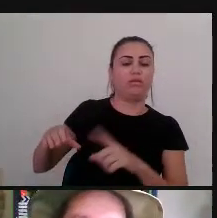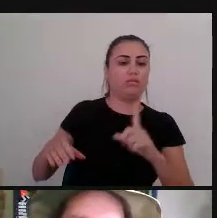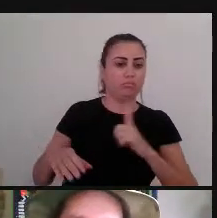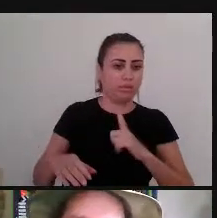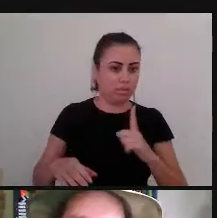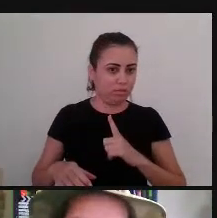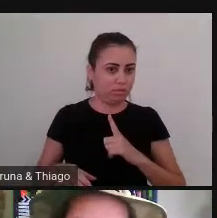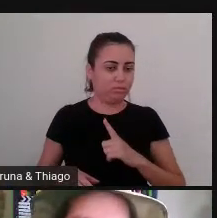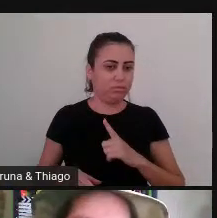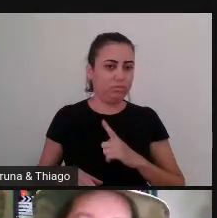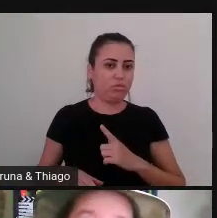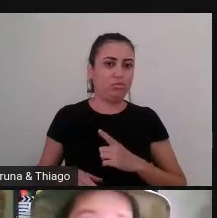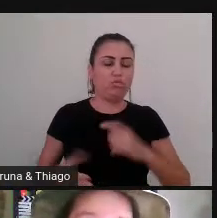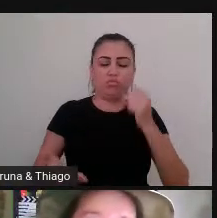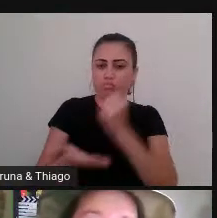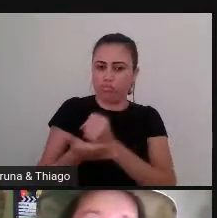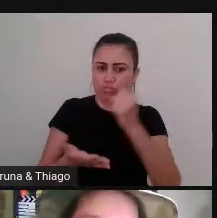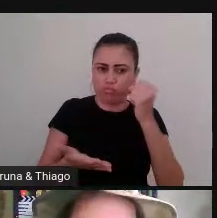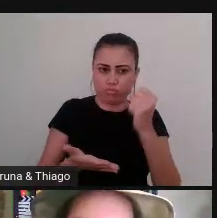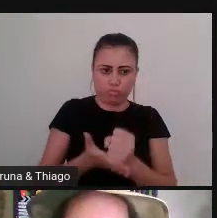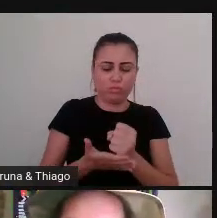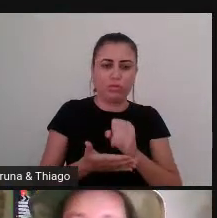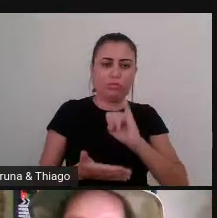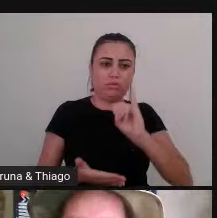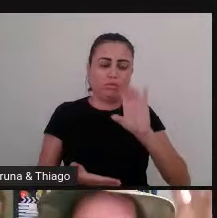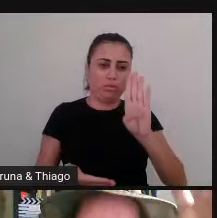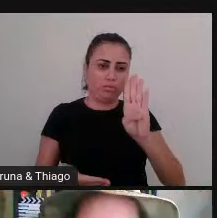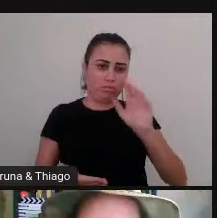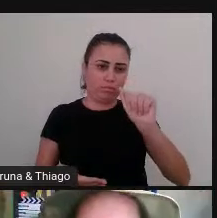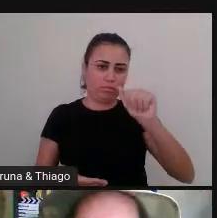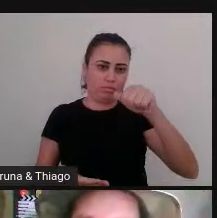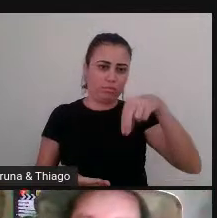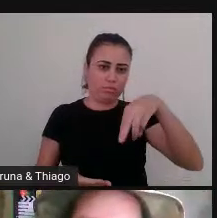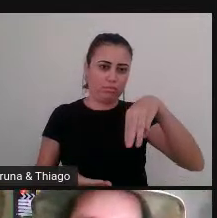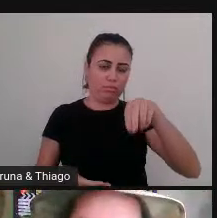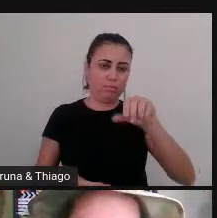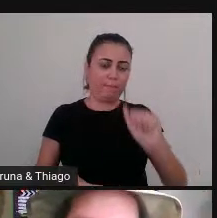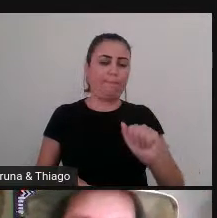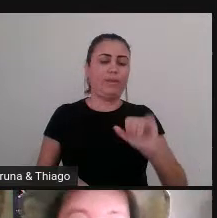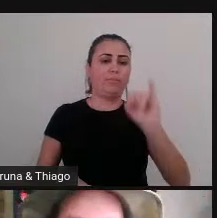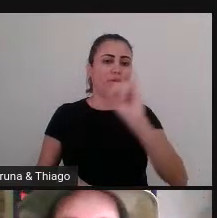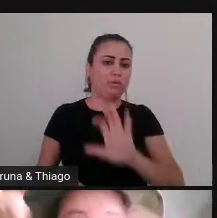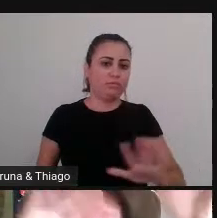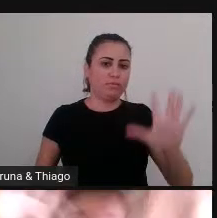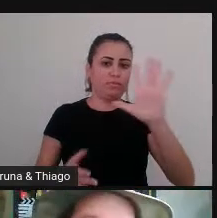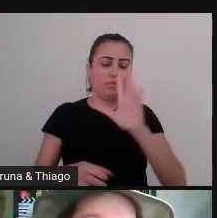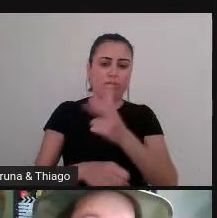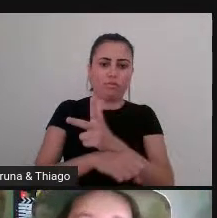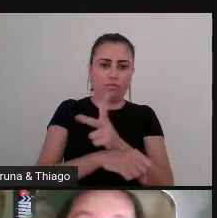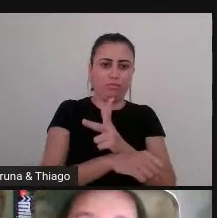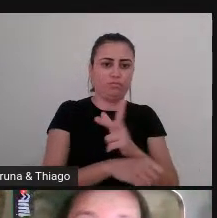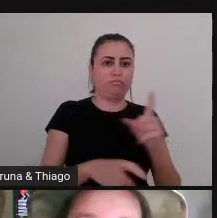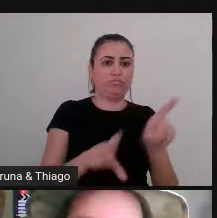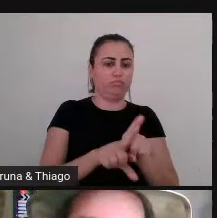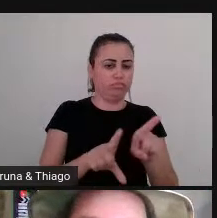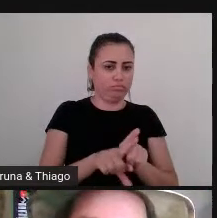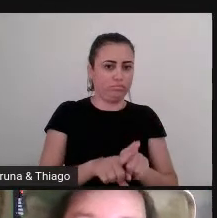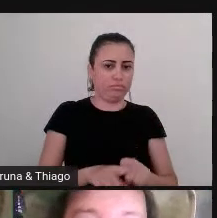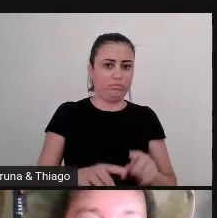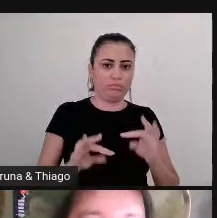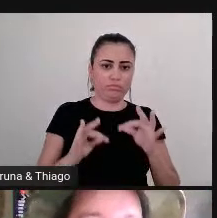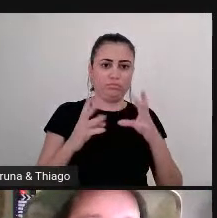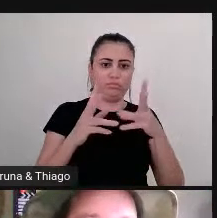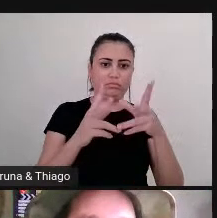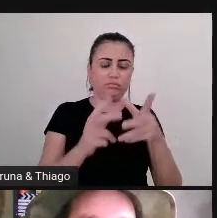científico, para identificar, às vezes eu solto o animal, às vezes eu levo para coleção. Tá? Então, eu tenho autorização do IBAMA para isso. Dificilmente eu faço aquelas coisas bizarras lá de